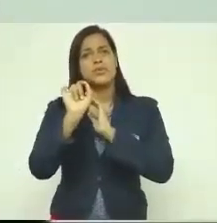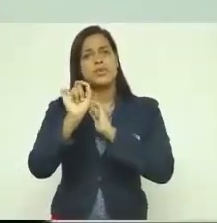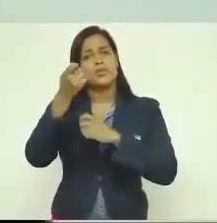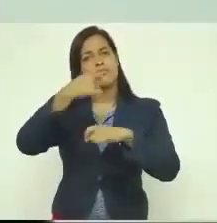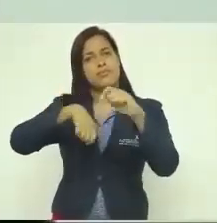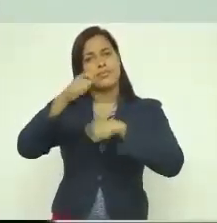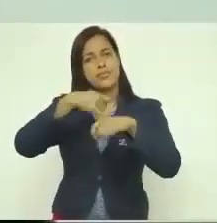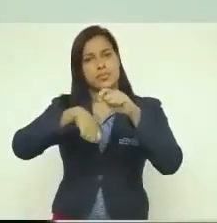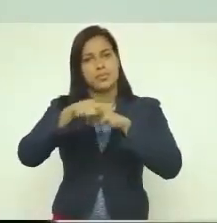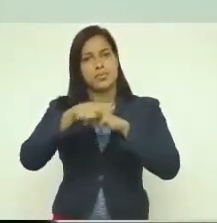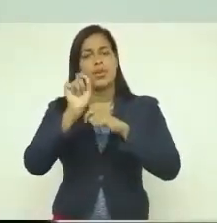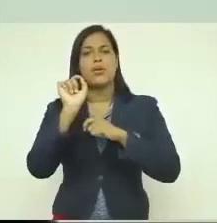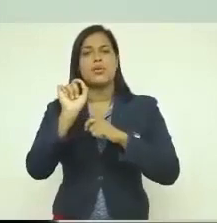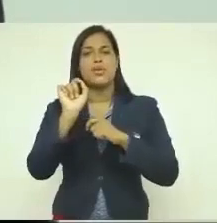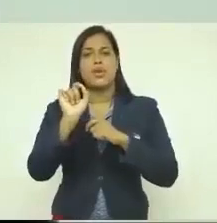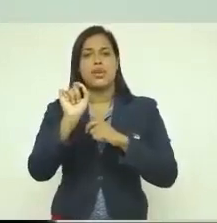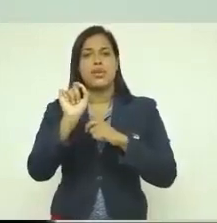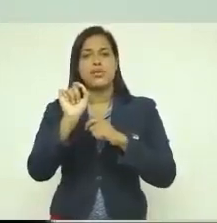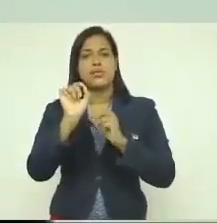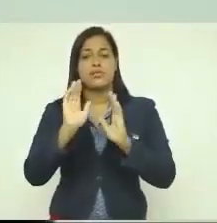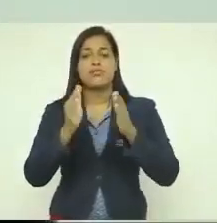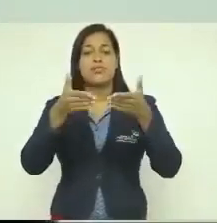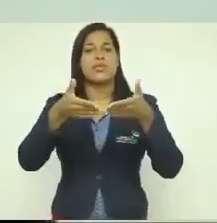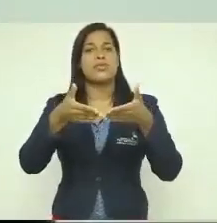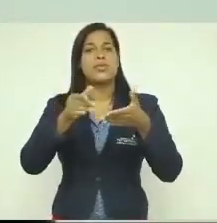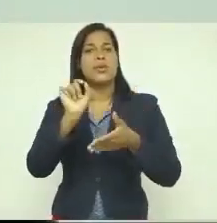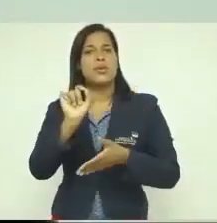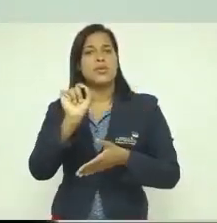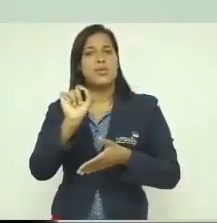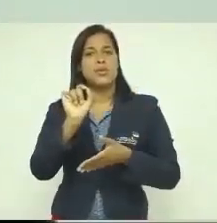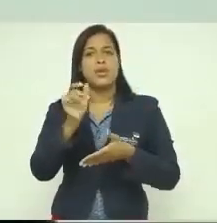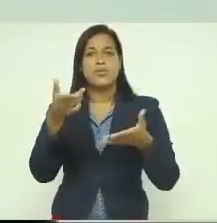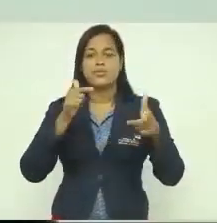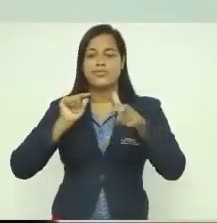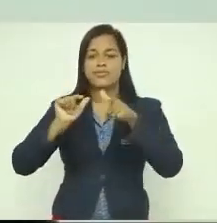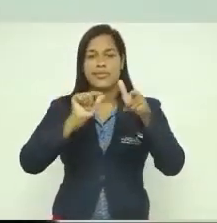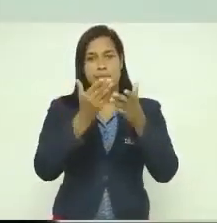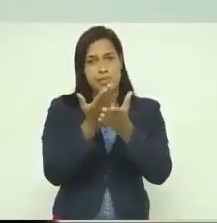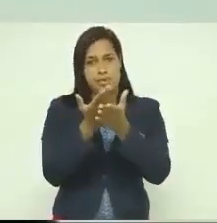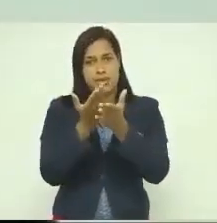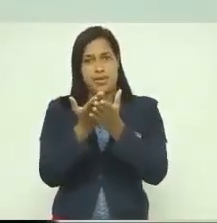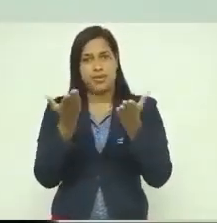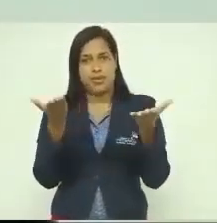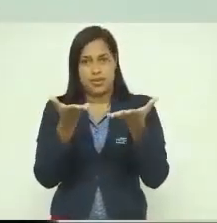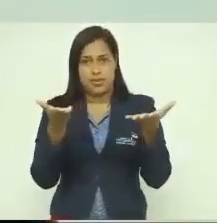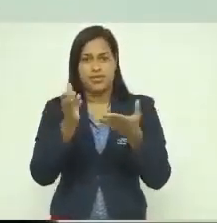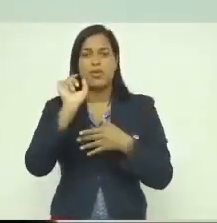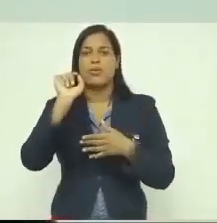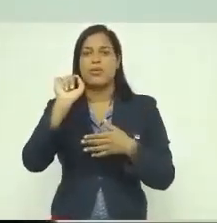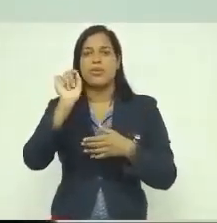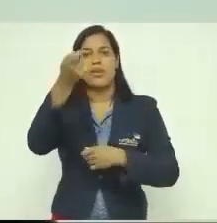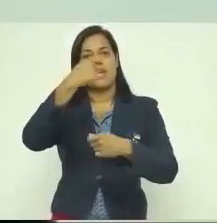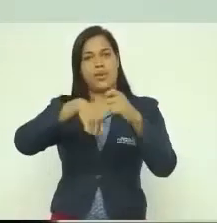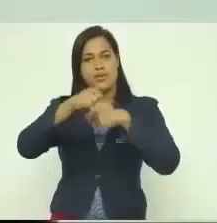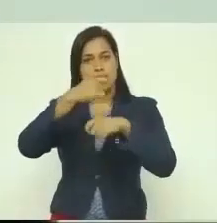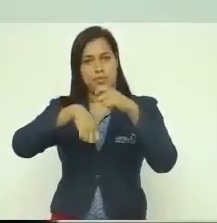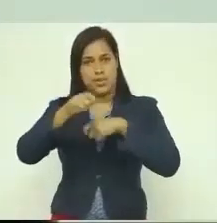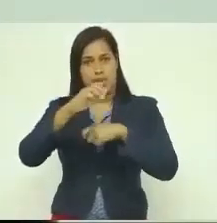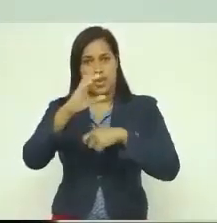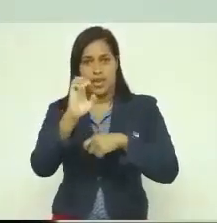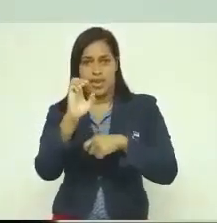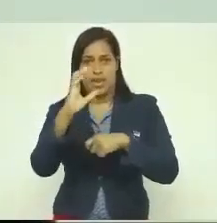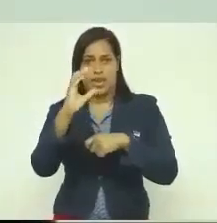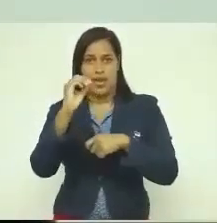é economia? É em cima dessa competência que nós vamos trabalhar a aula de hoje. Economia é a ciência que